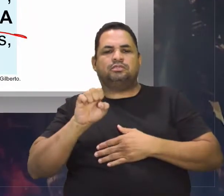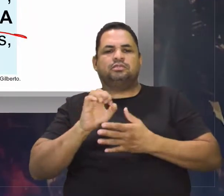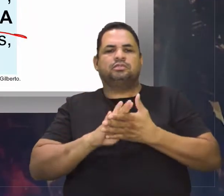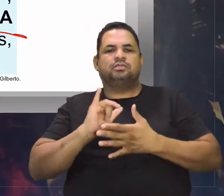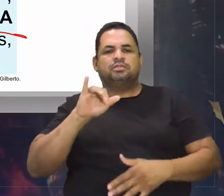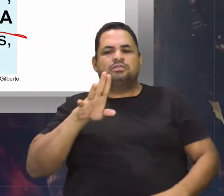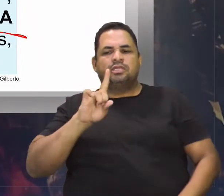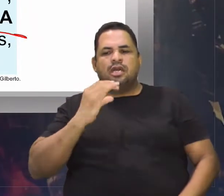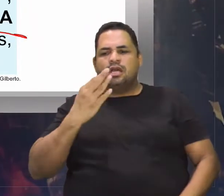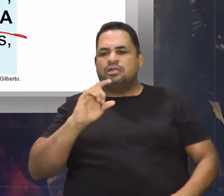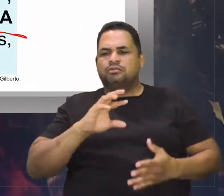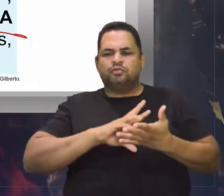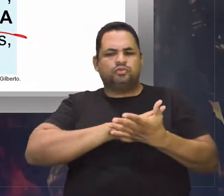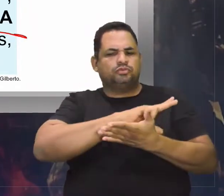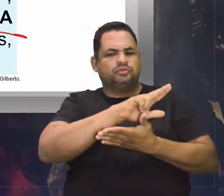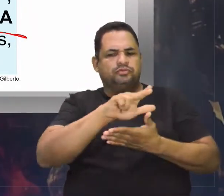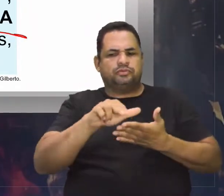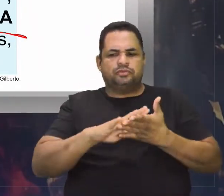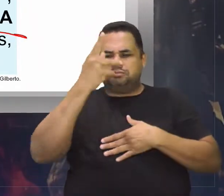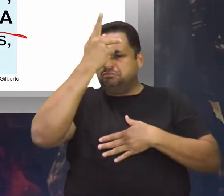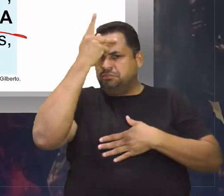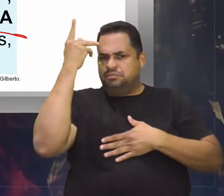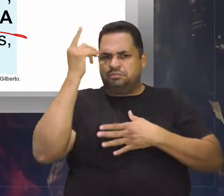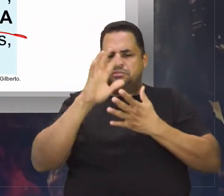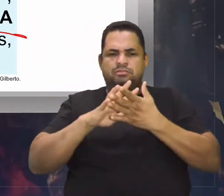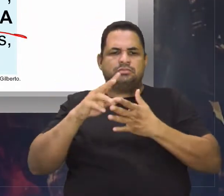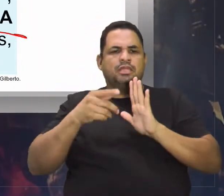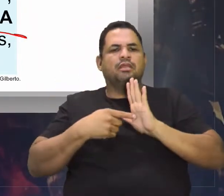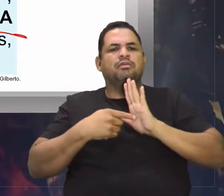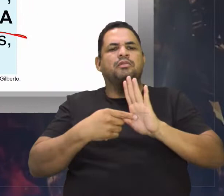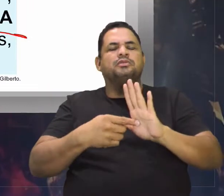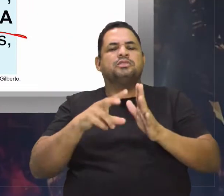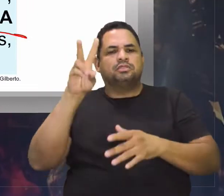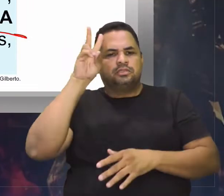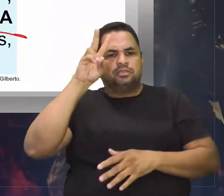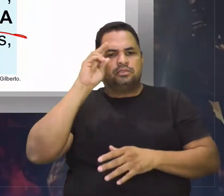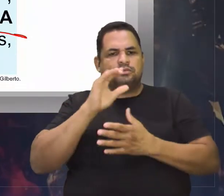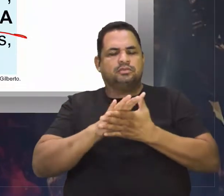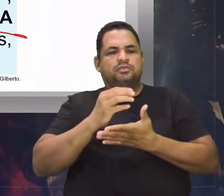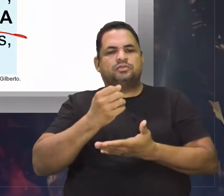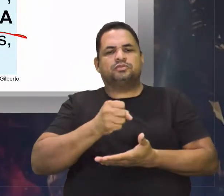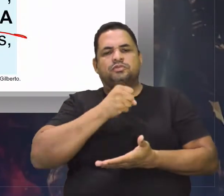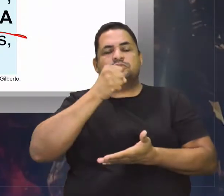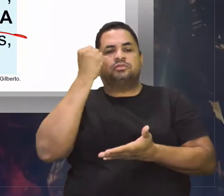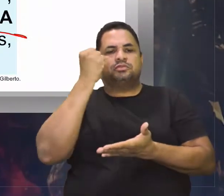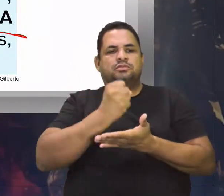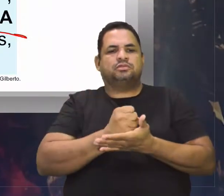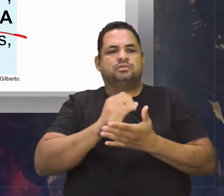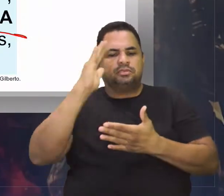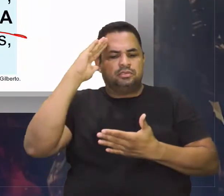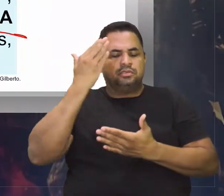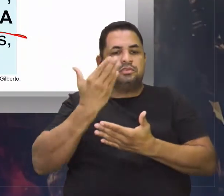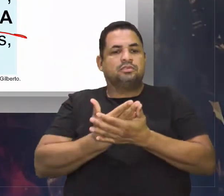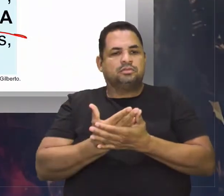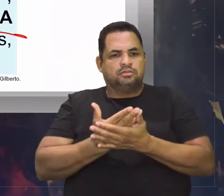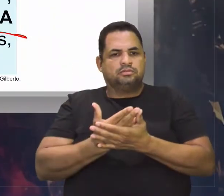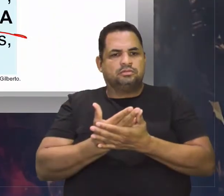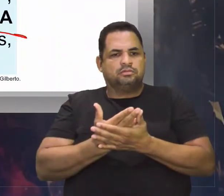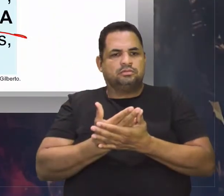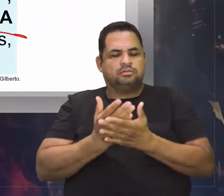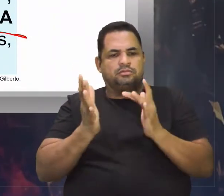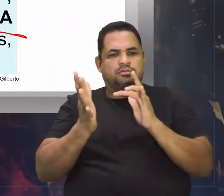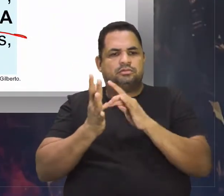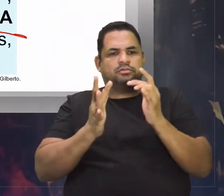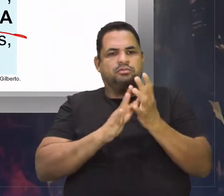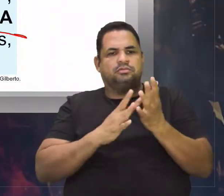Isaac, Jacó. Ele vai contar essas histórias do Antigo Testamento. Mas o Corão acredita que Jesus Cristo